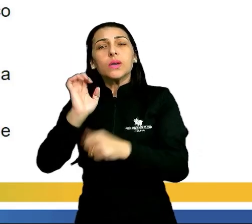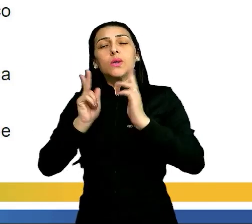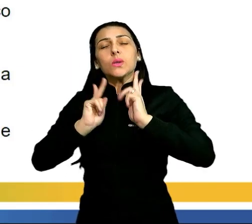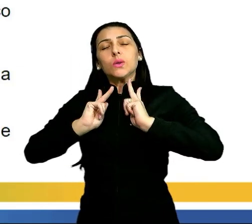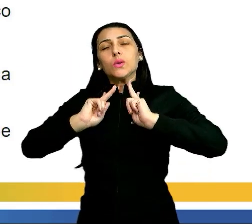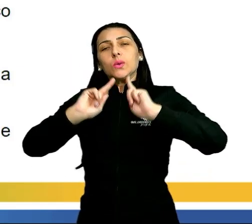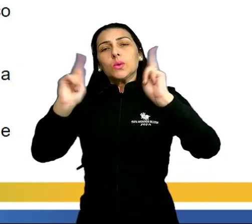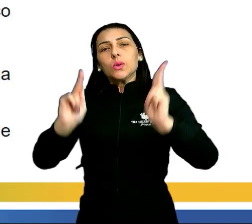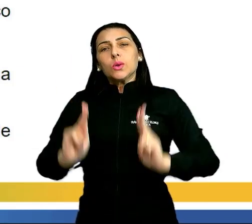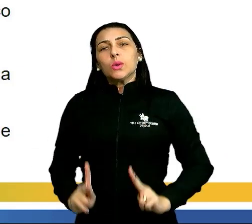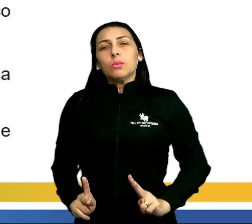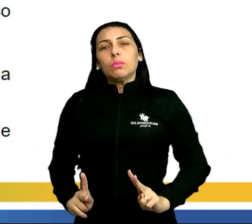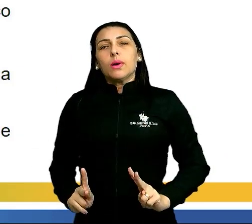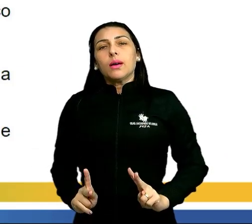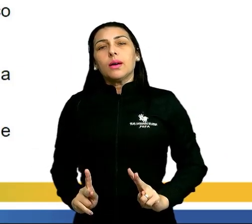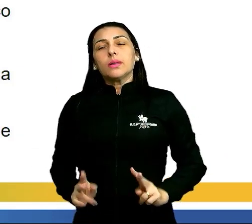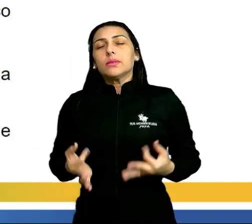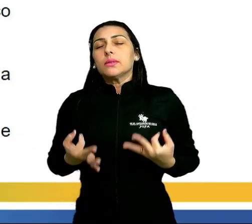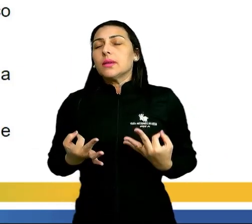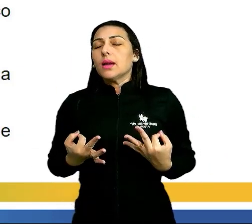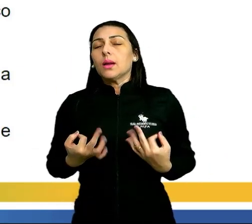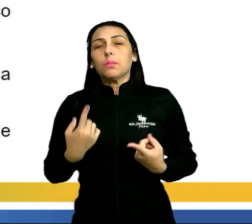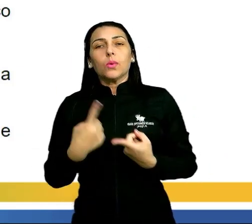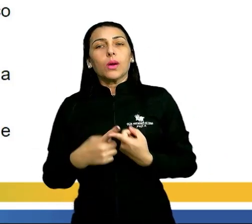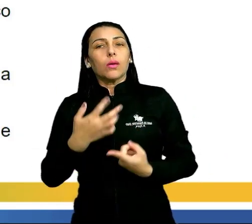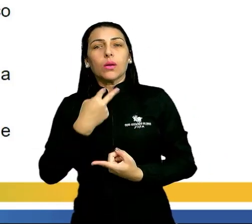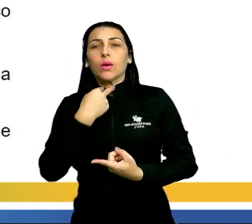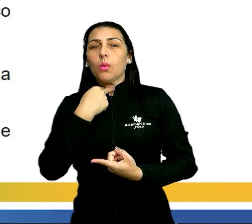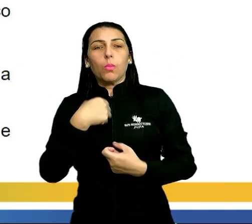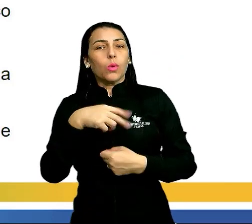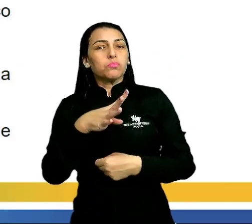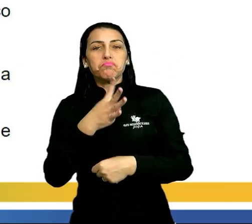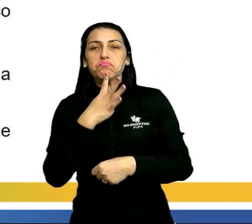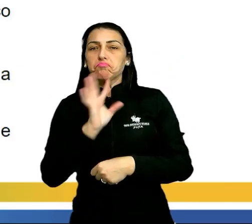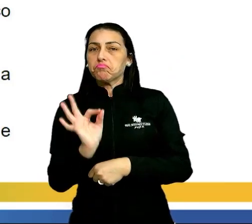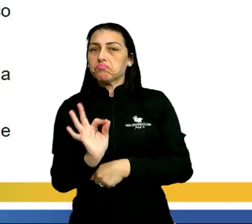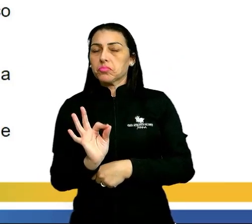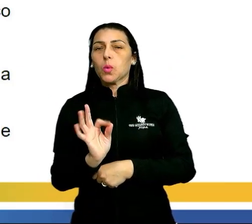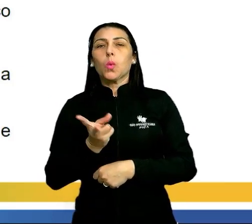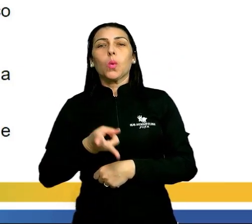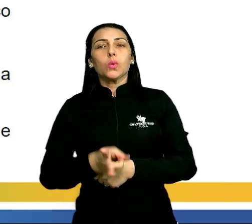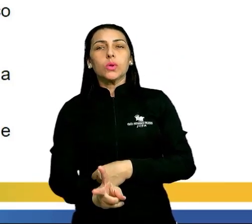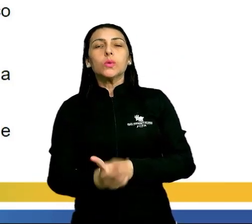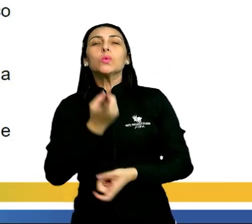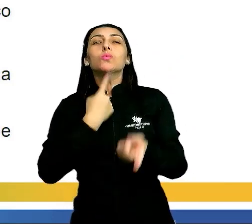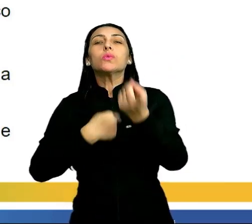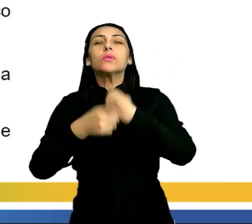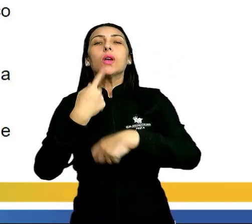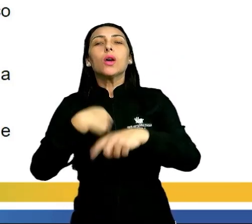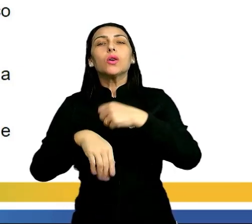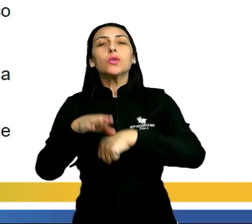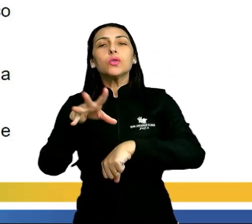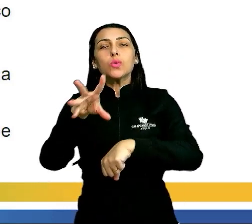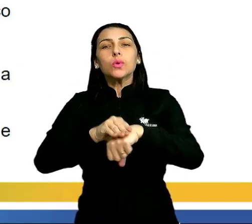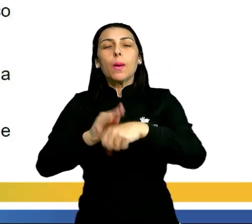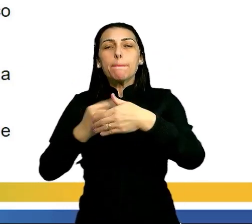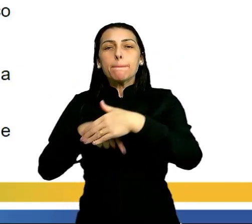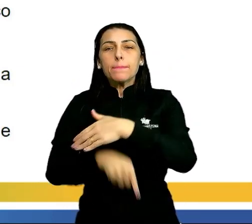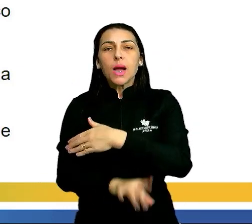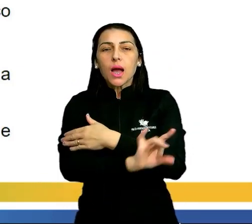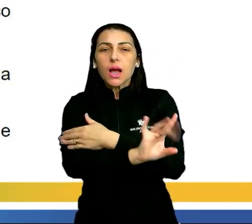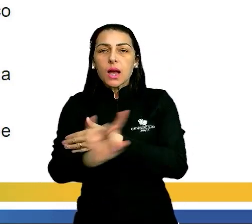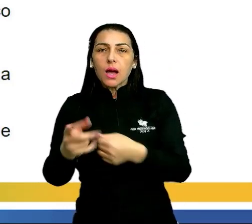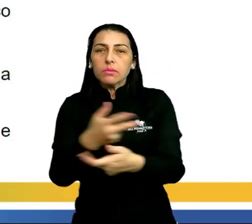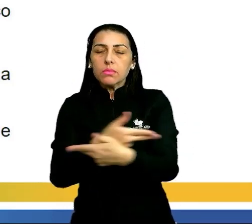paz imperturbável. Porque já que eu não posso conhecer, eu devo manter o desejo de conhecer mais profundamente